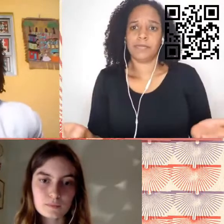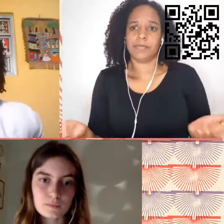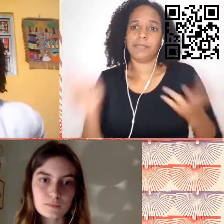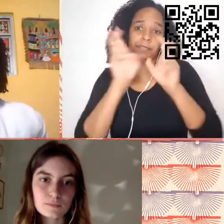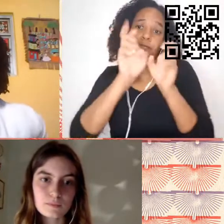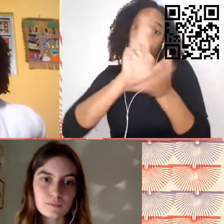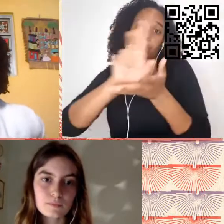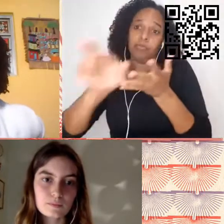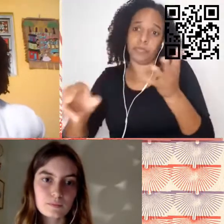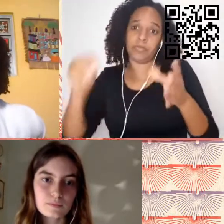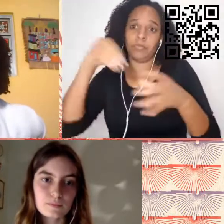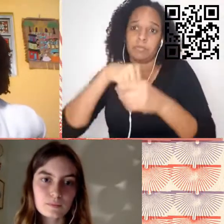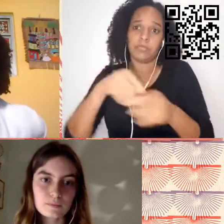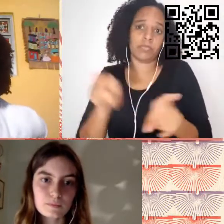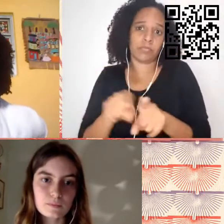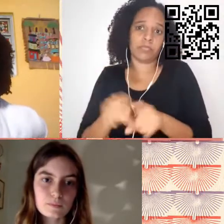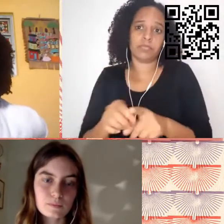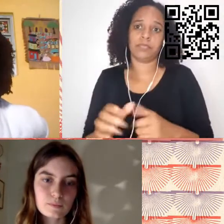Eu